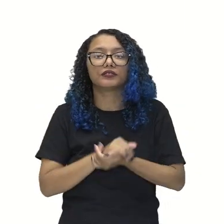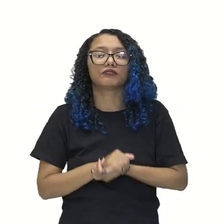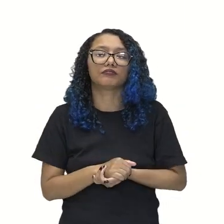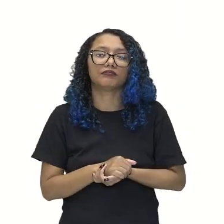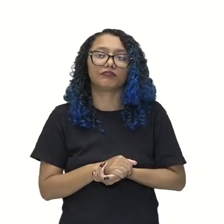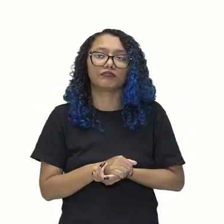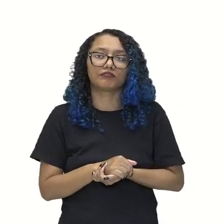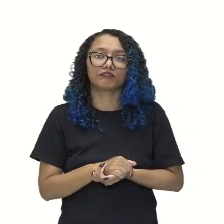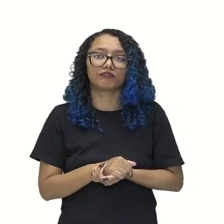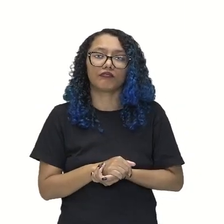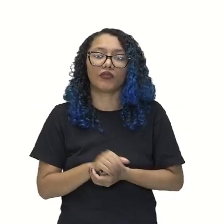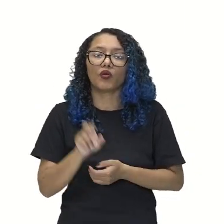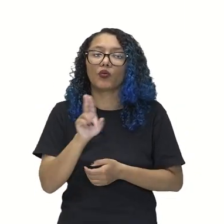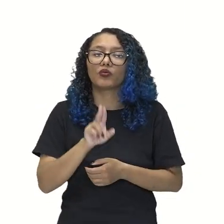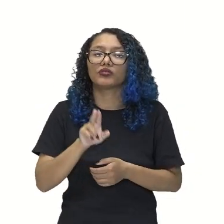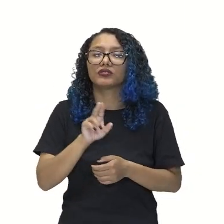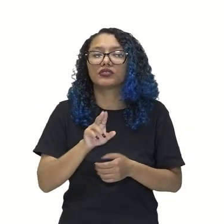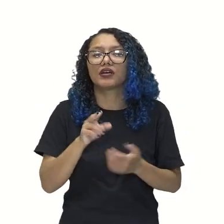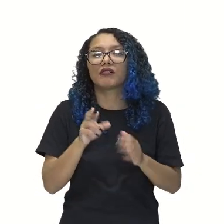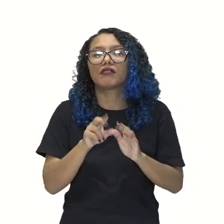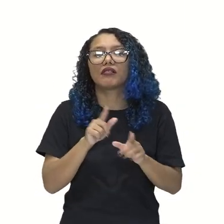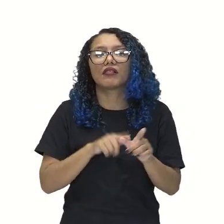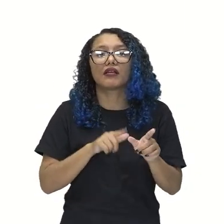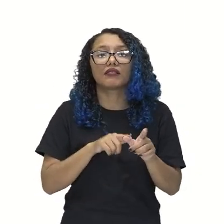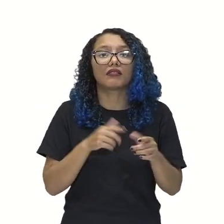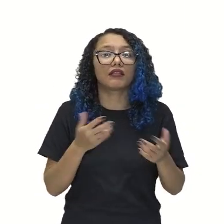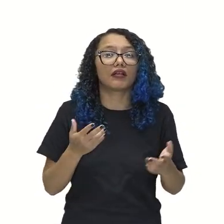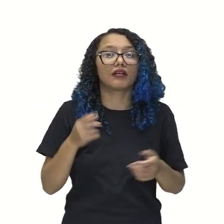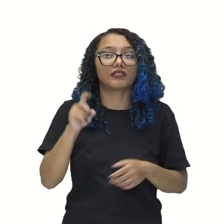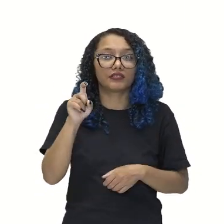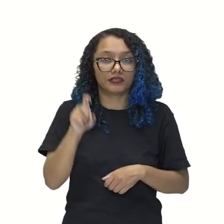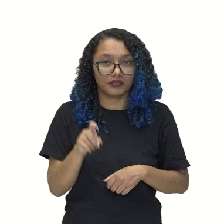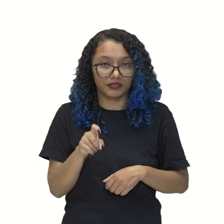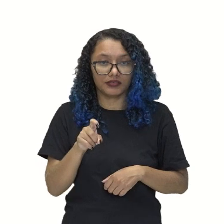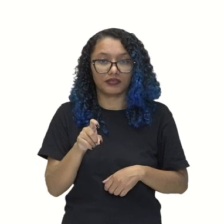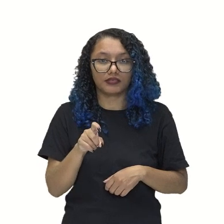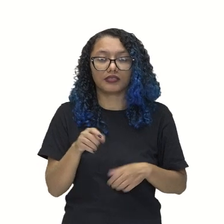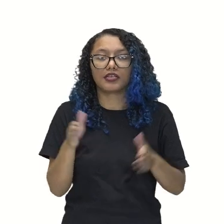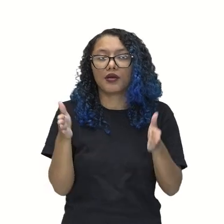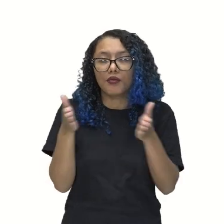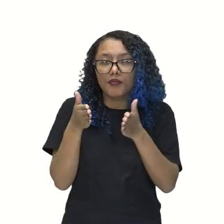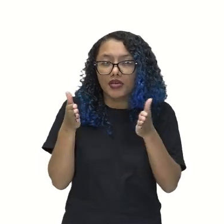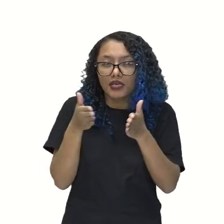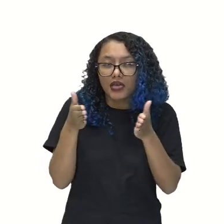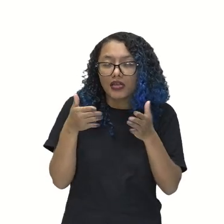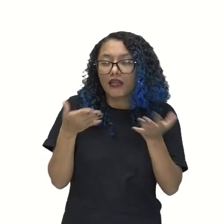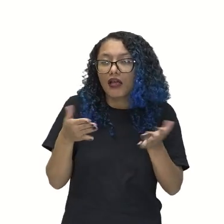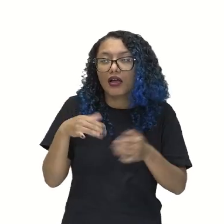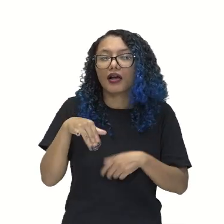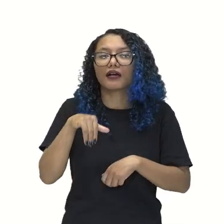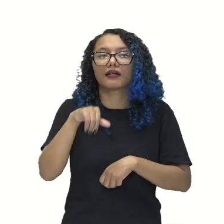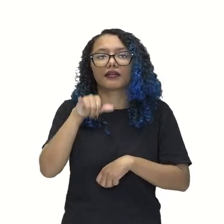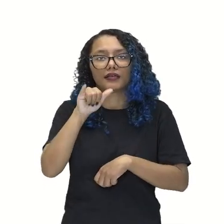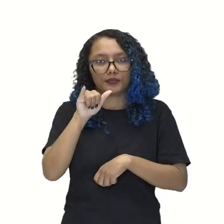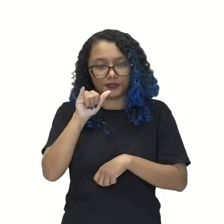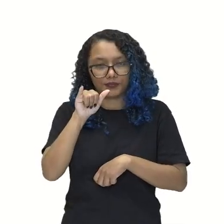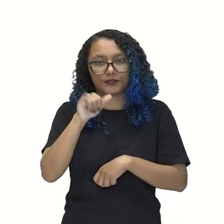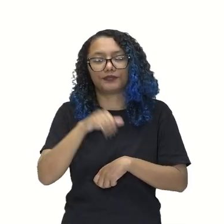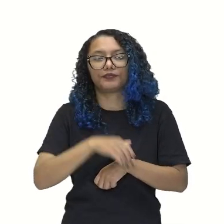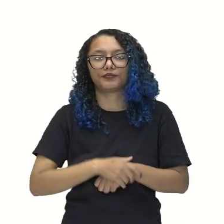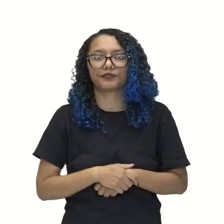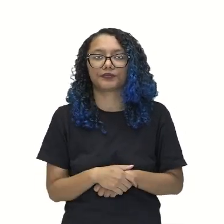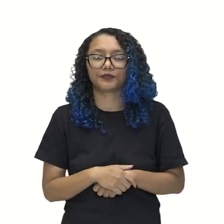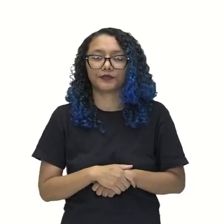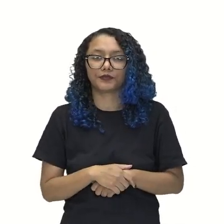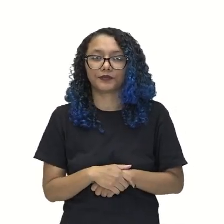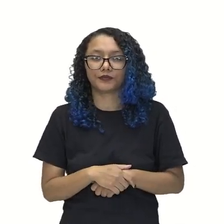utilizar a variável x. E para as salas pequenas, eu vou utilizar a variável y.